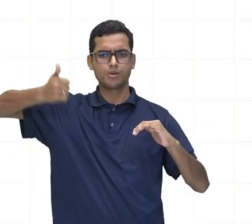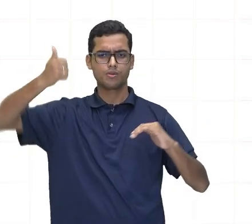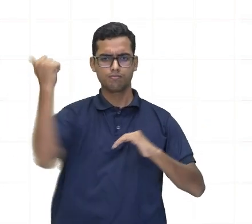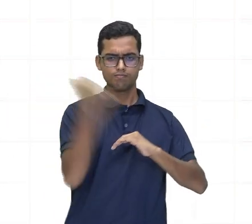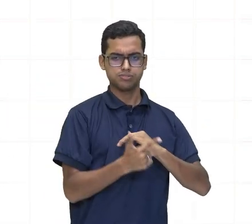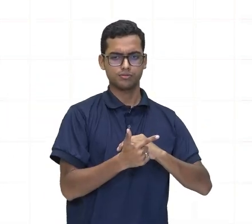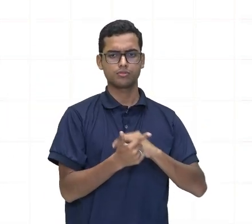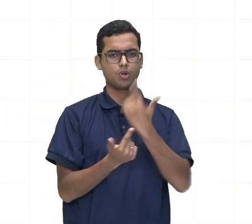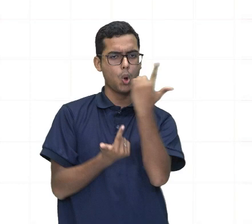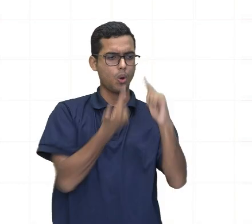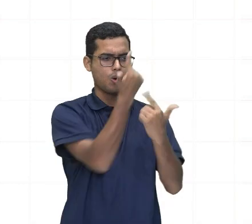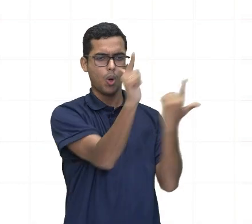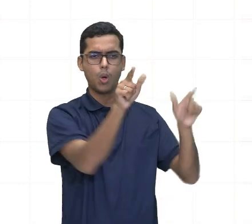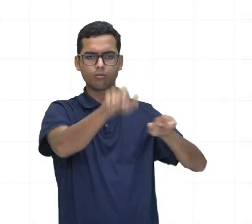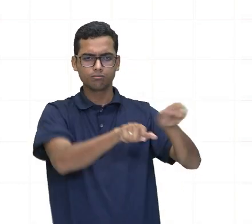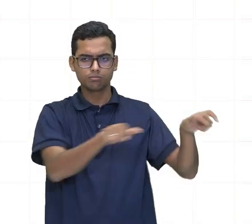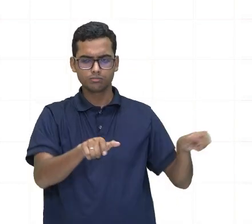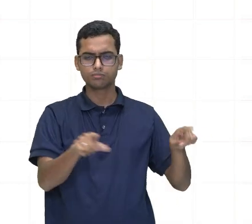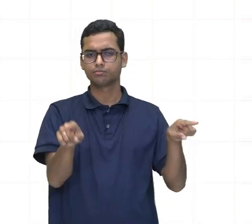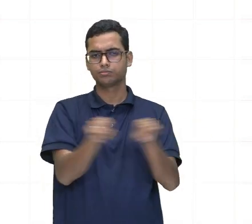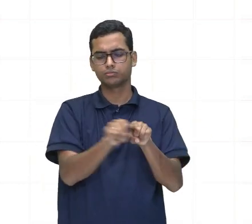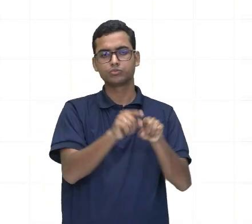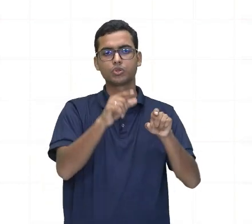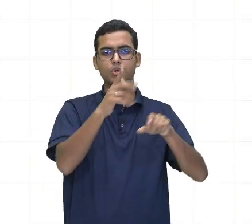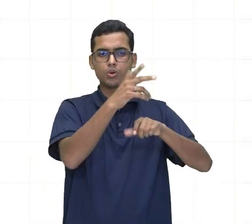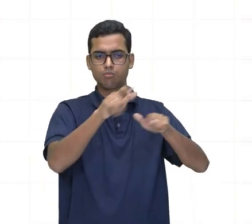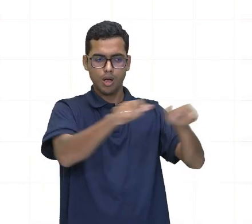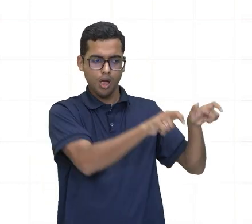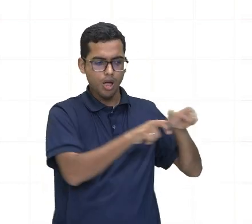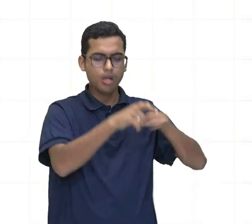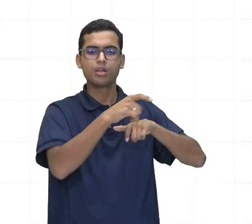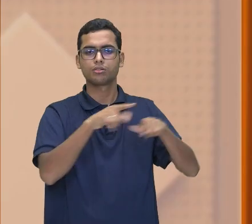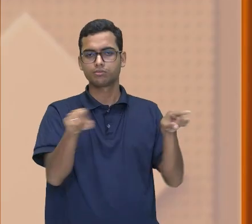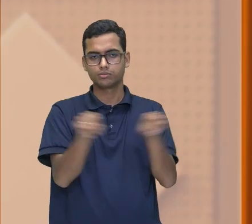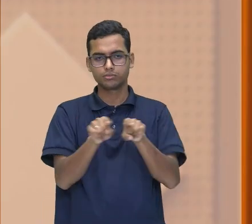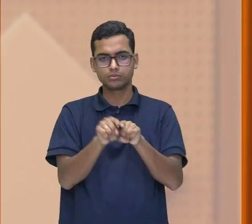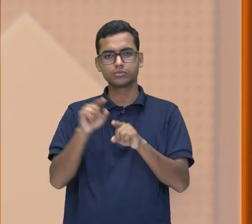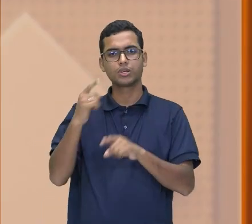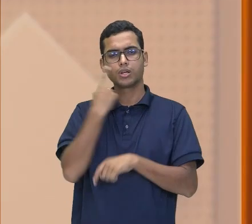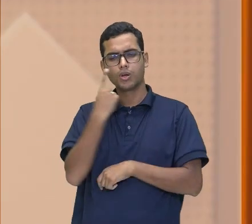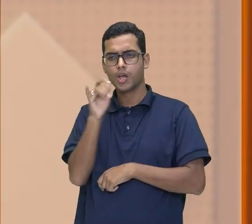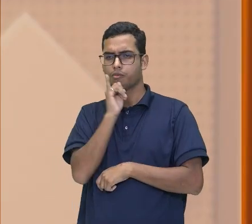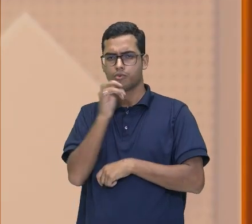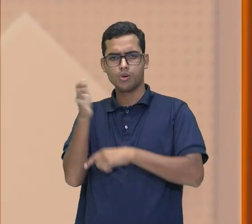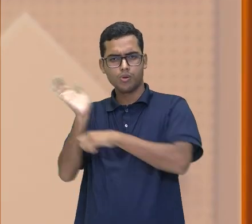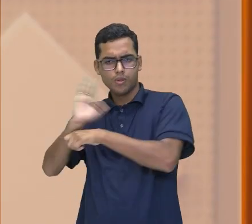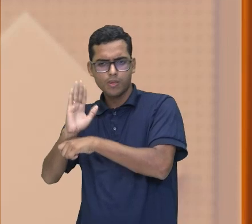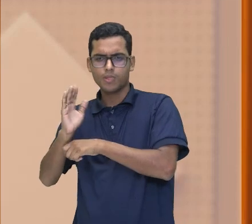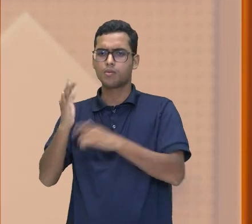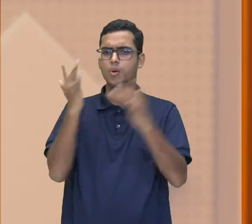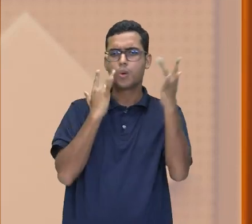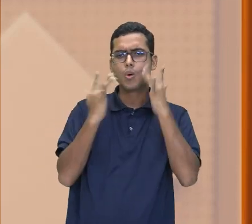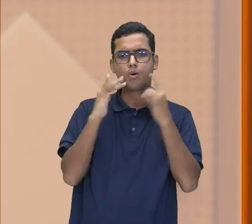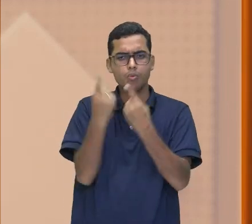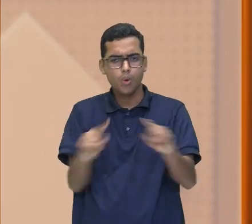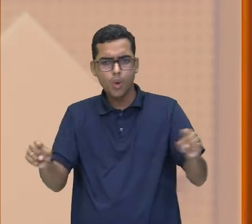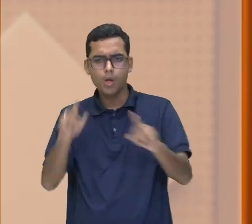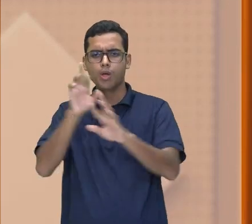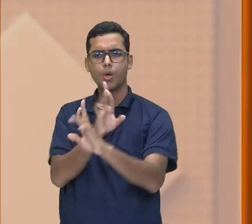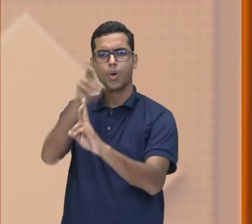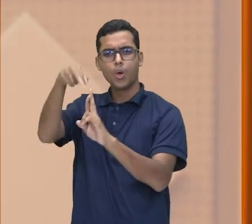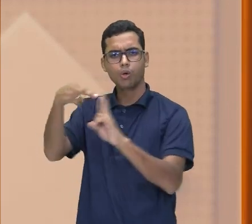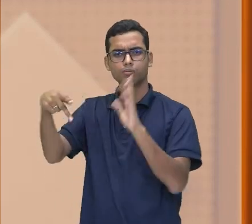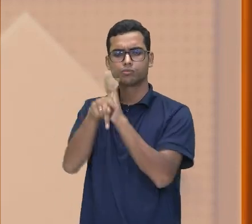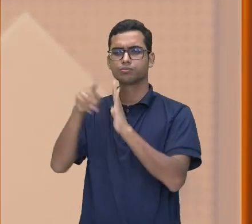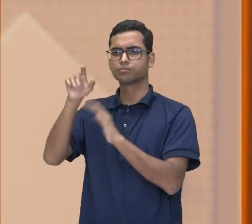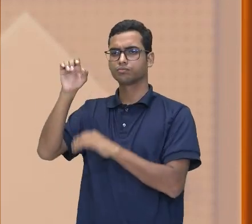comunicação, podemos observar a questão do cinema, da música, do teatro, que fazem referência justamente à